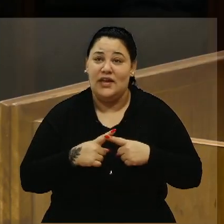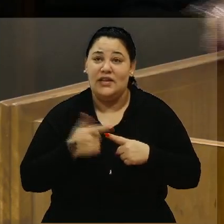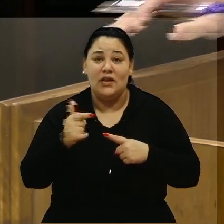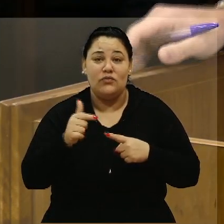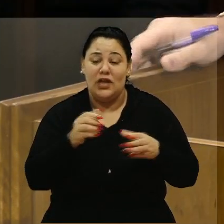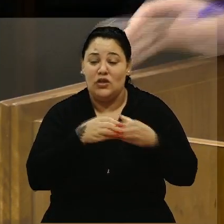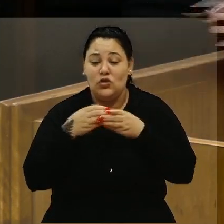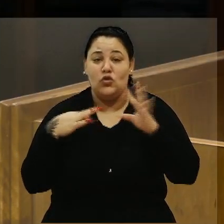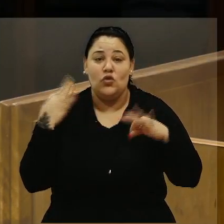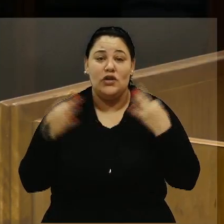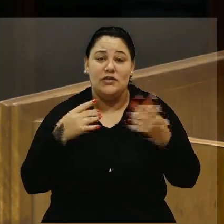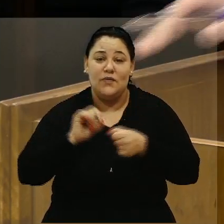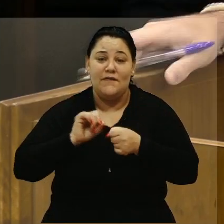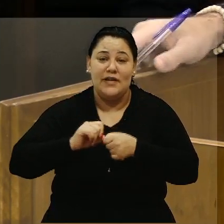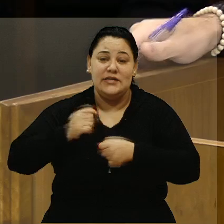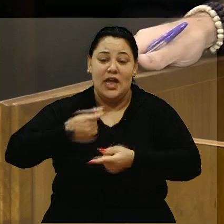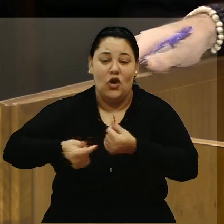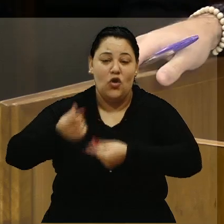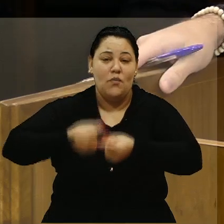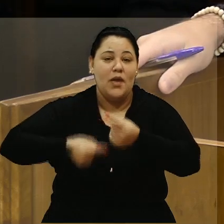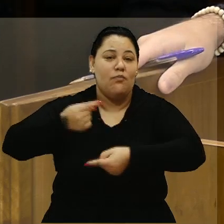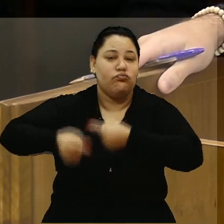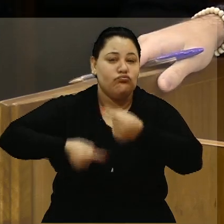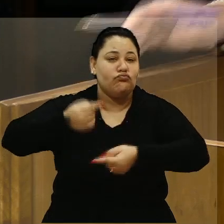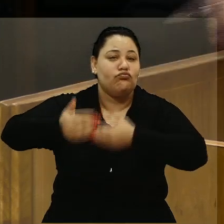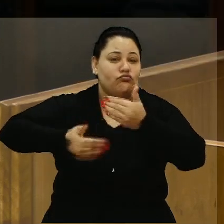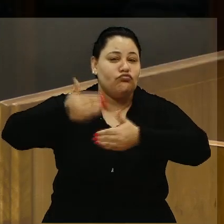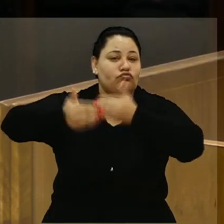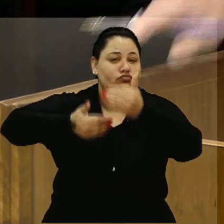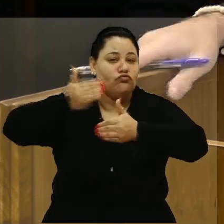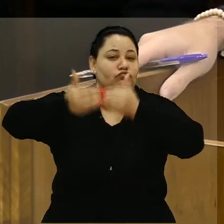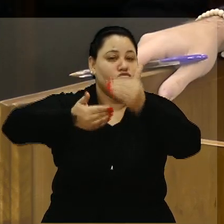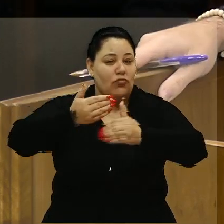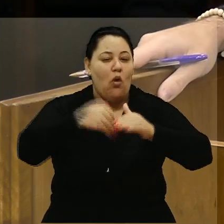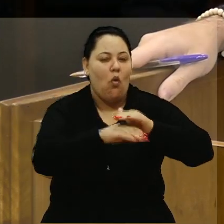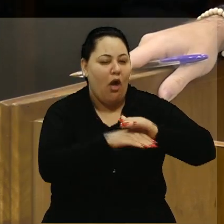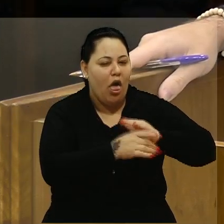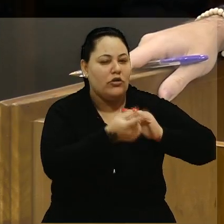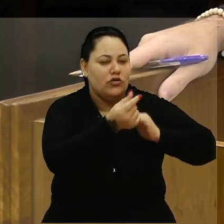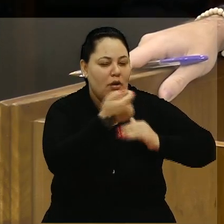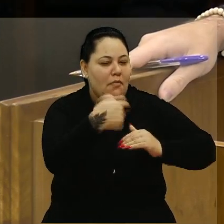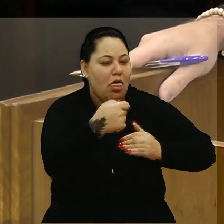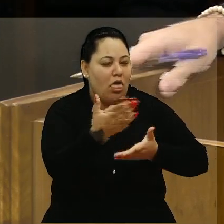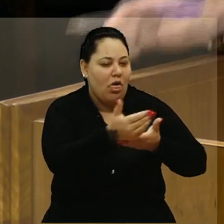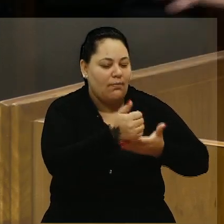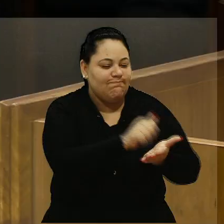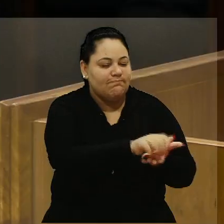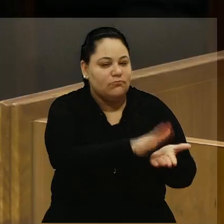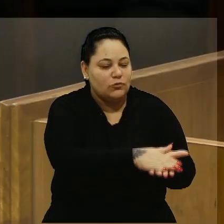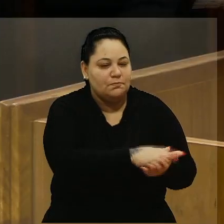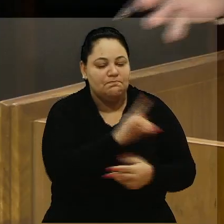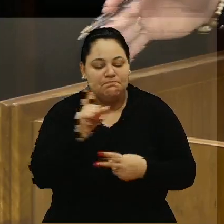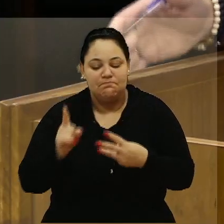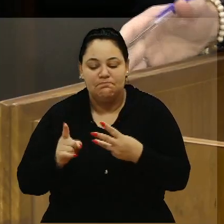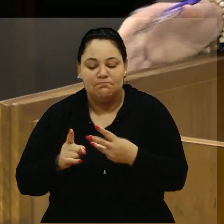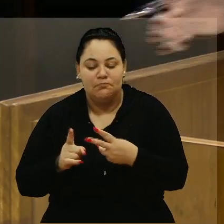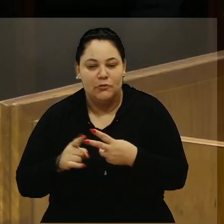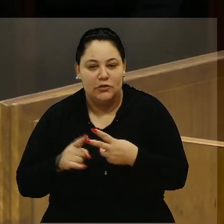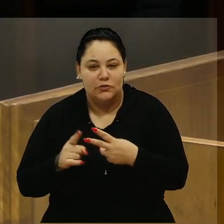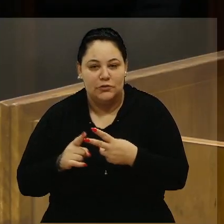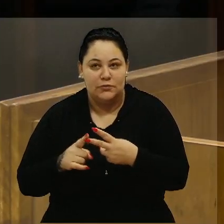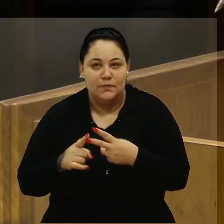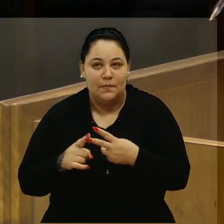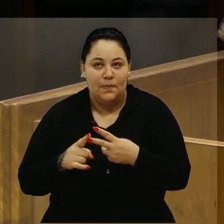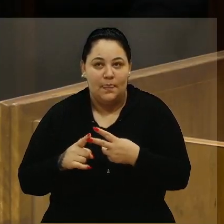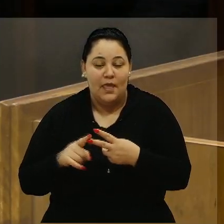para fazer a economia girar e para arrecadar, os cofres públicos arrecadarem, tem que utilizar de multa. E o segundo ponto, também, isentar empresas.